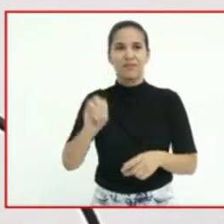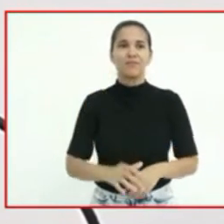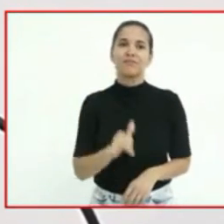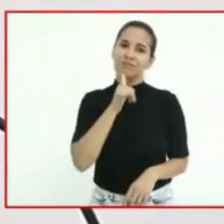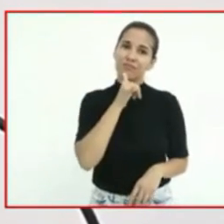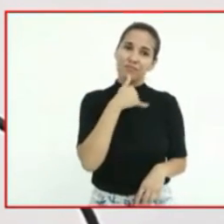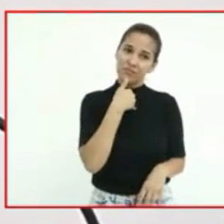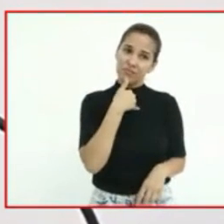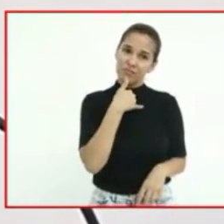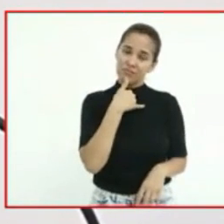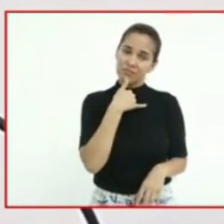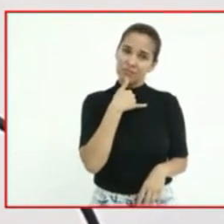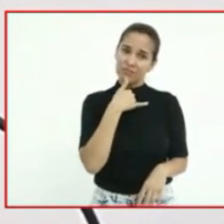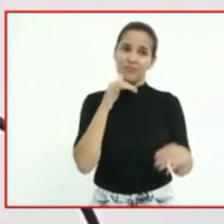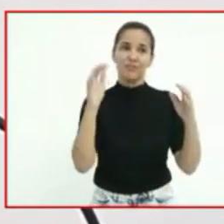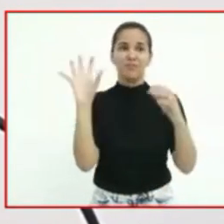Infelizmente, isso acontece nessa casa.